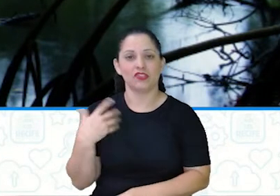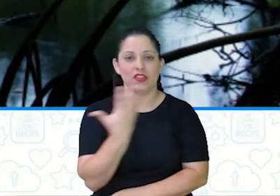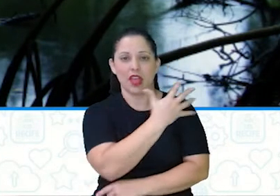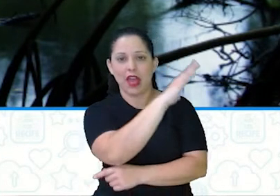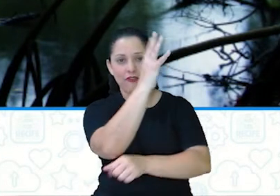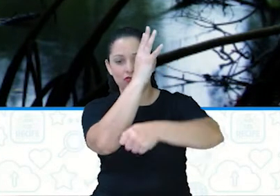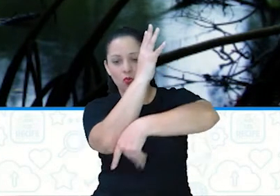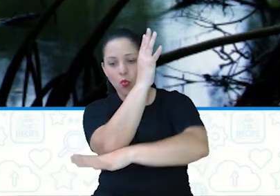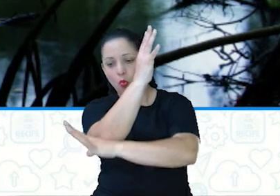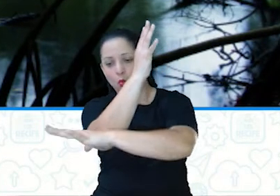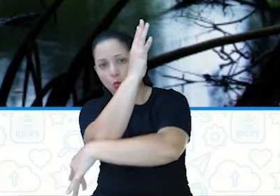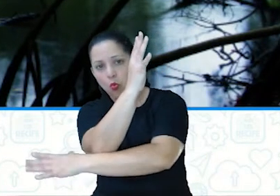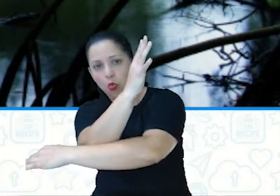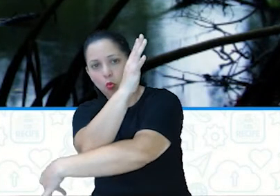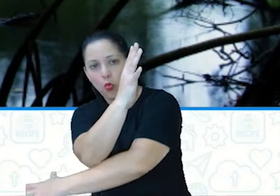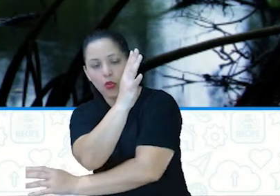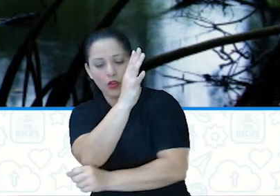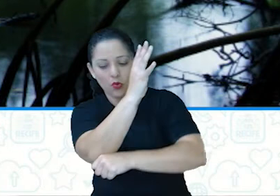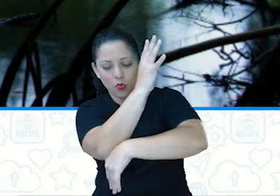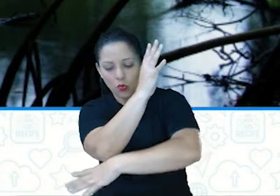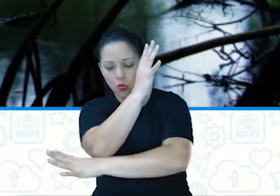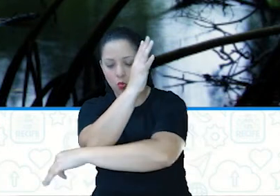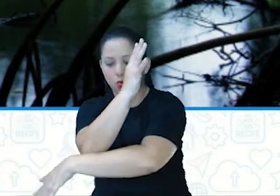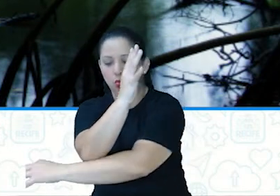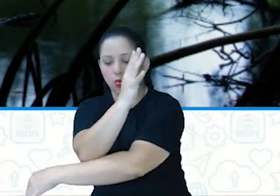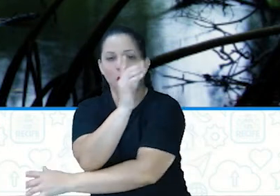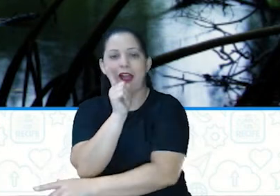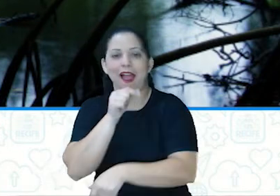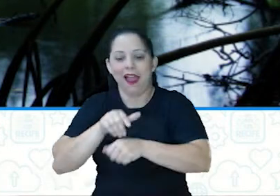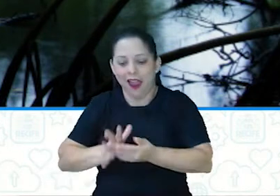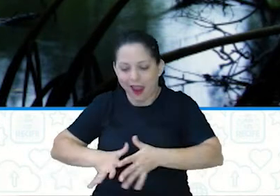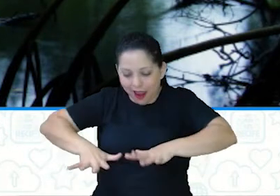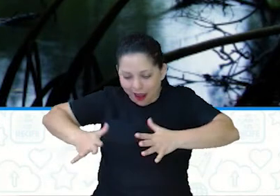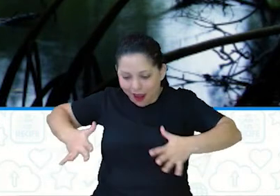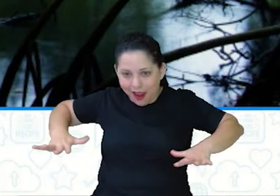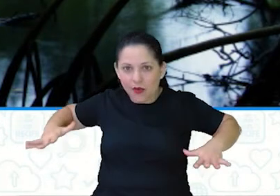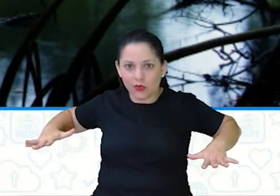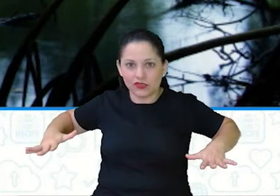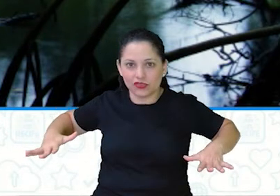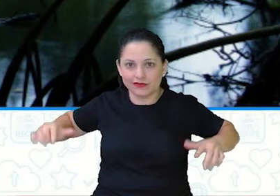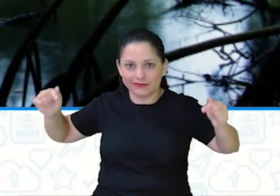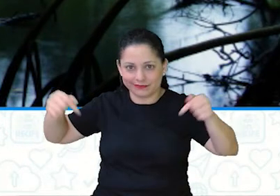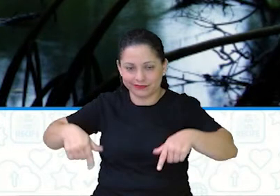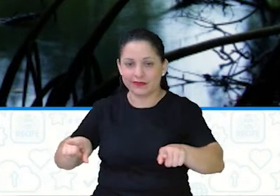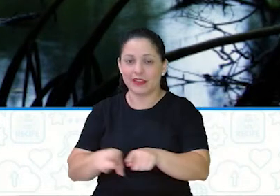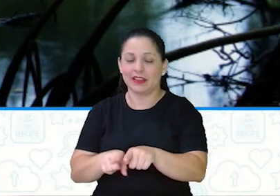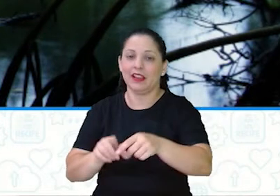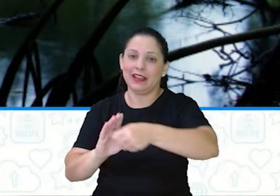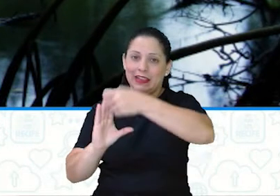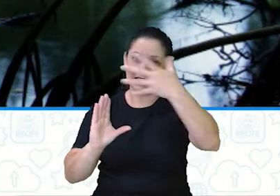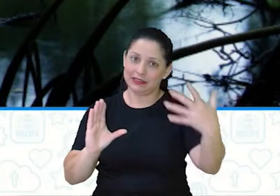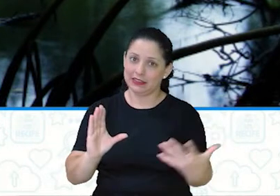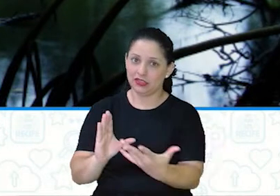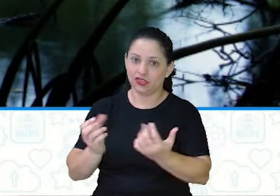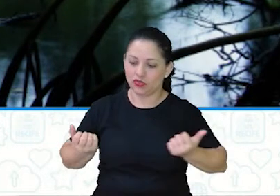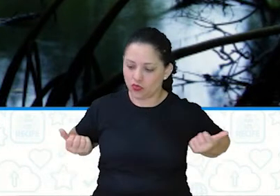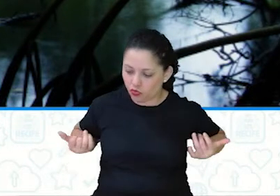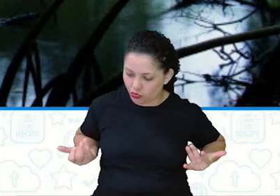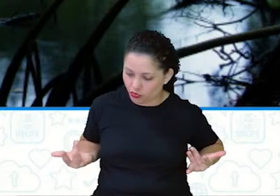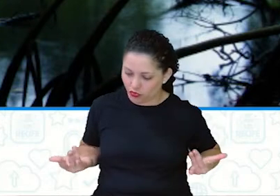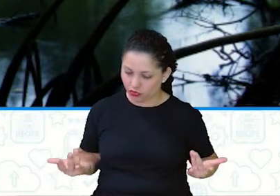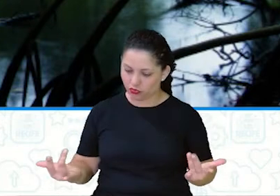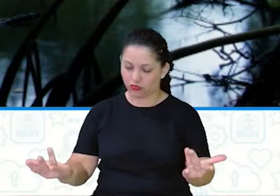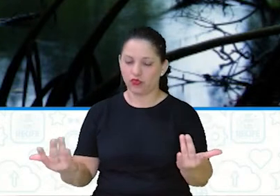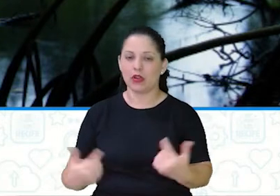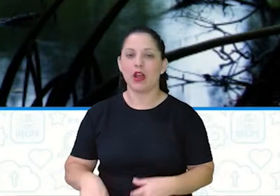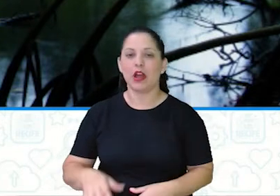de áreas que alagam, que ficam alagadas. Tem características assim peculiares também com as plantas, com os tipos